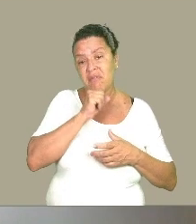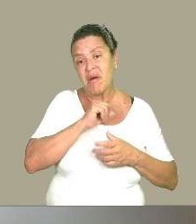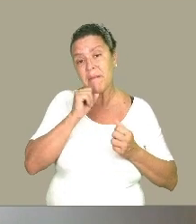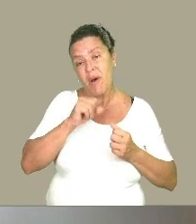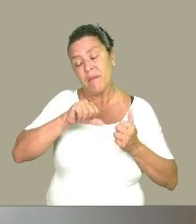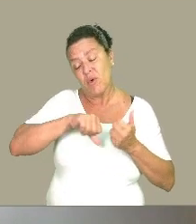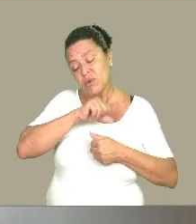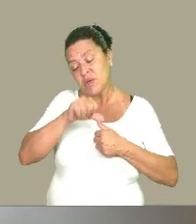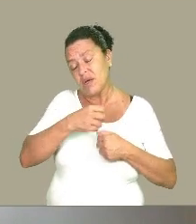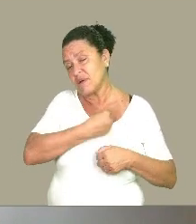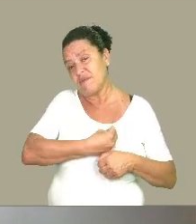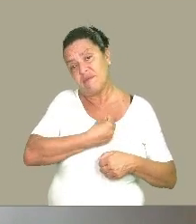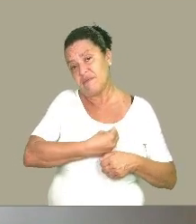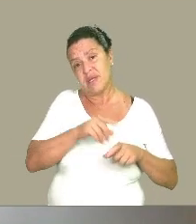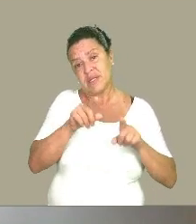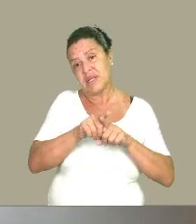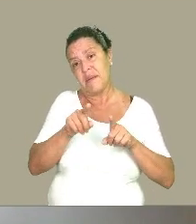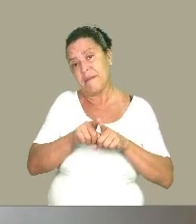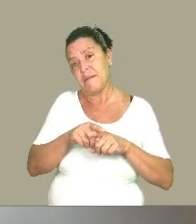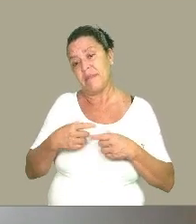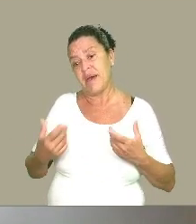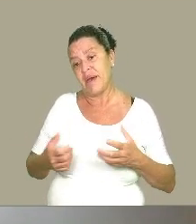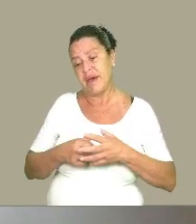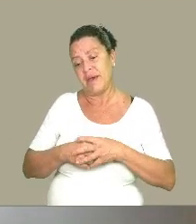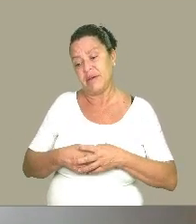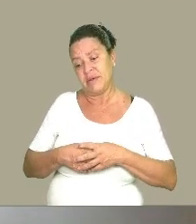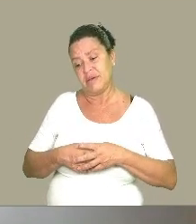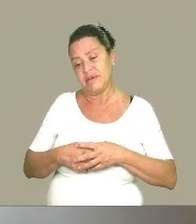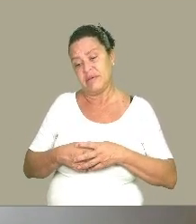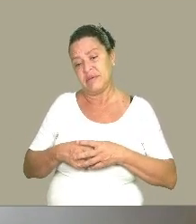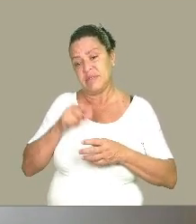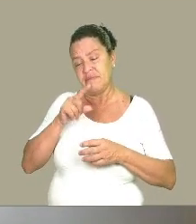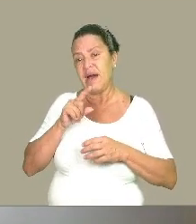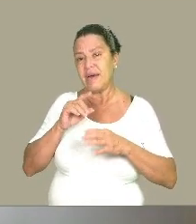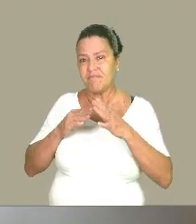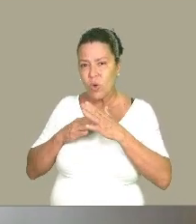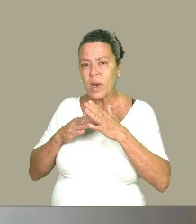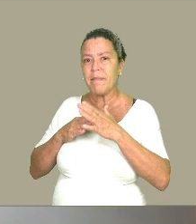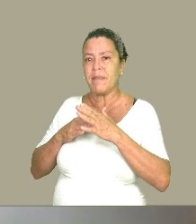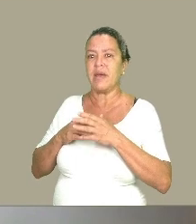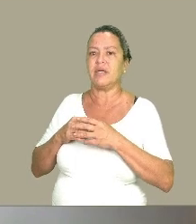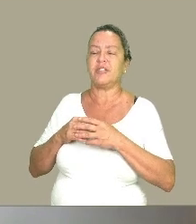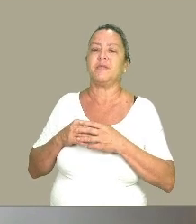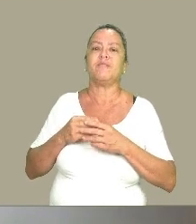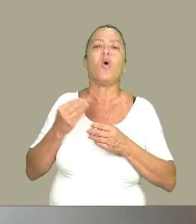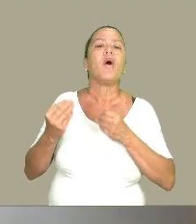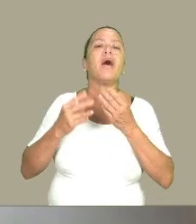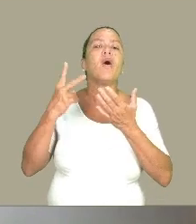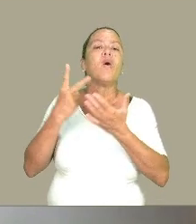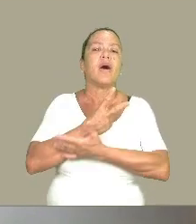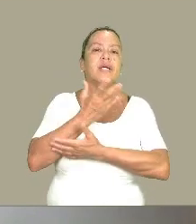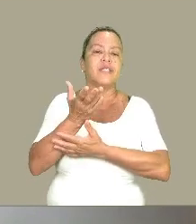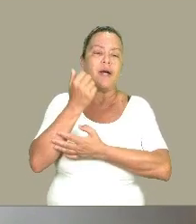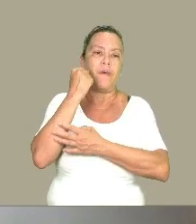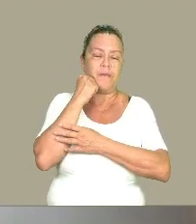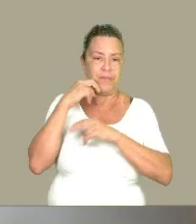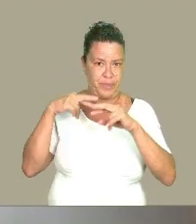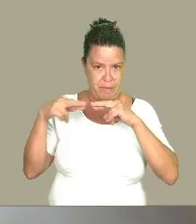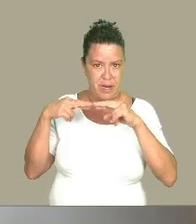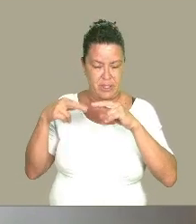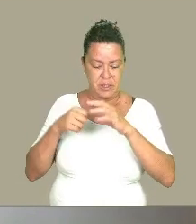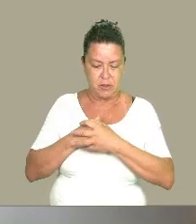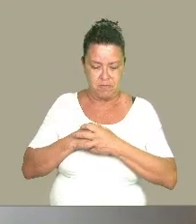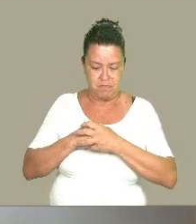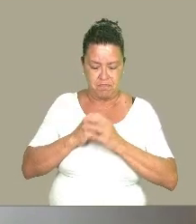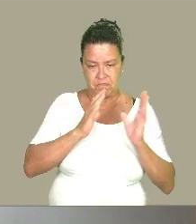na nossa vida que vão nos levar a ter uma vida um pouco mais restritiva. O que permanece, então, numa relação ao